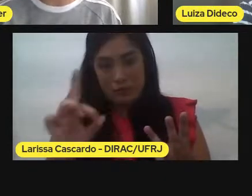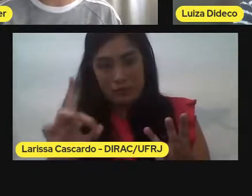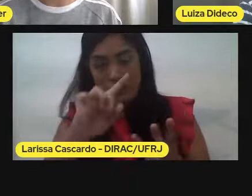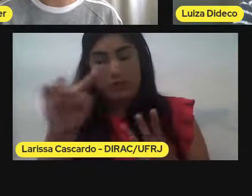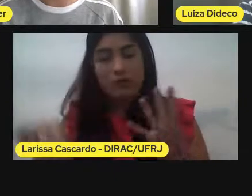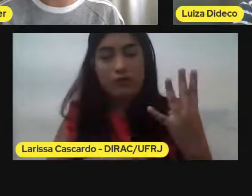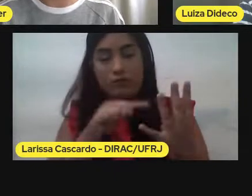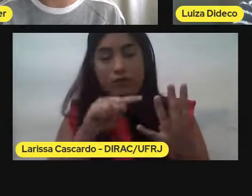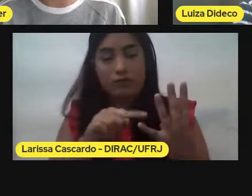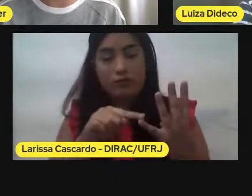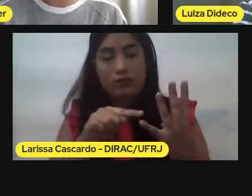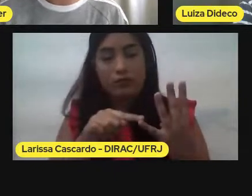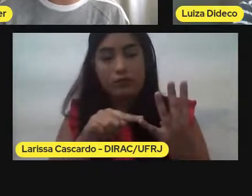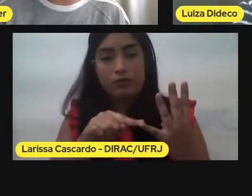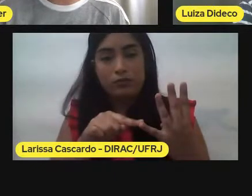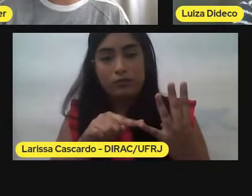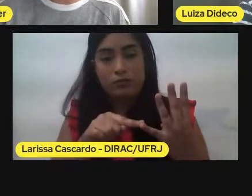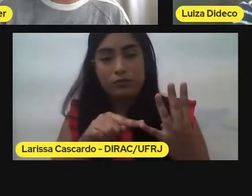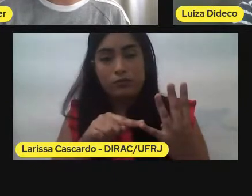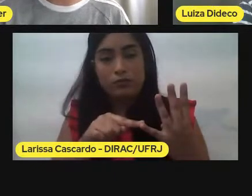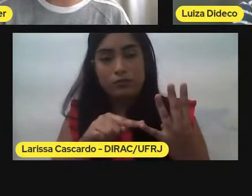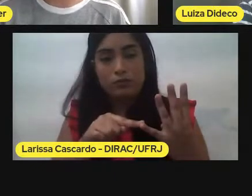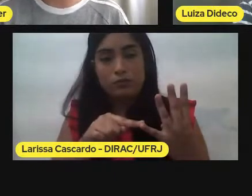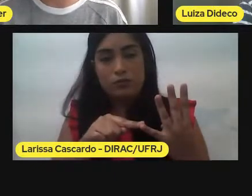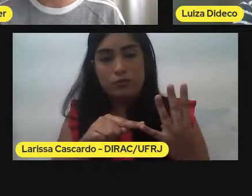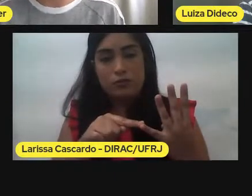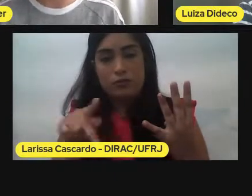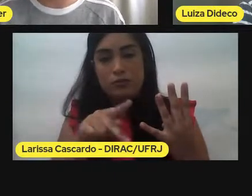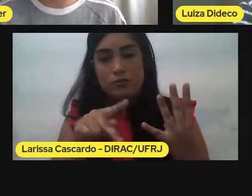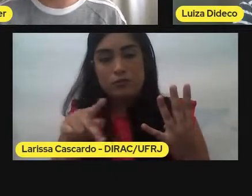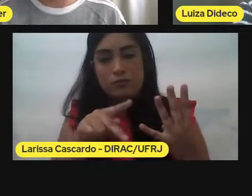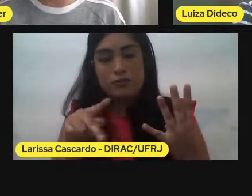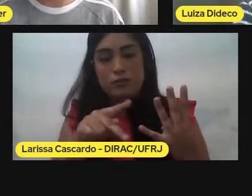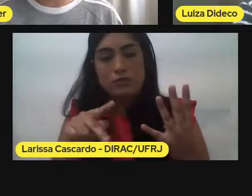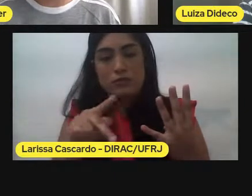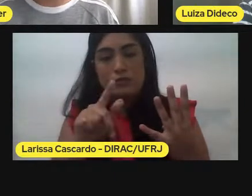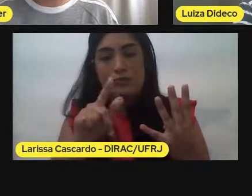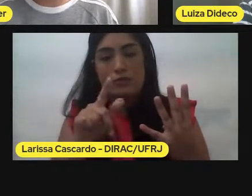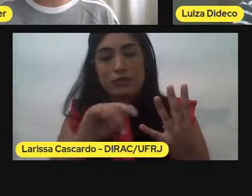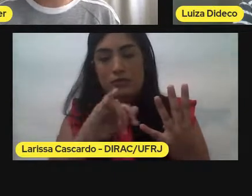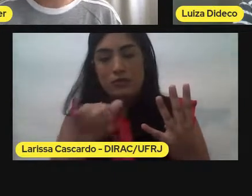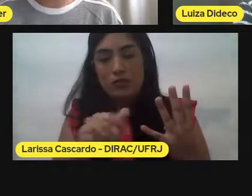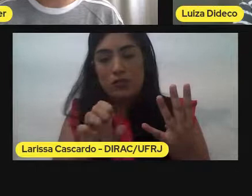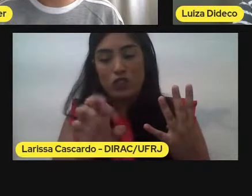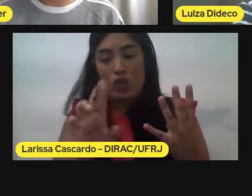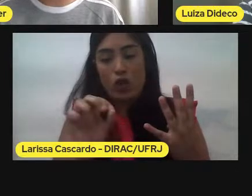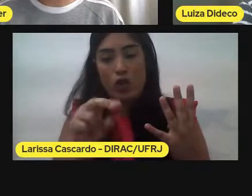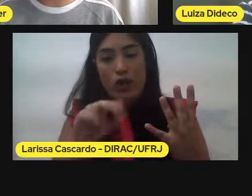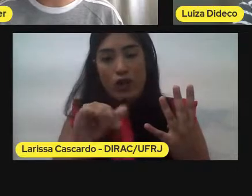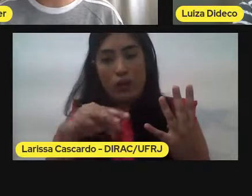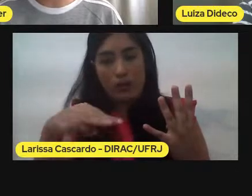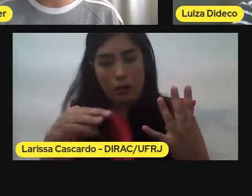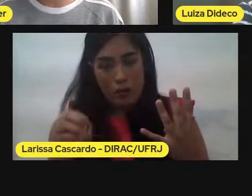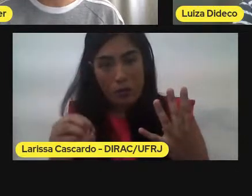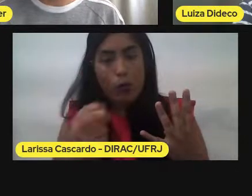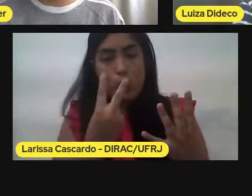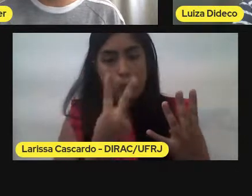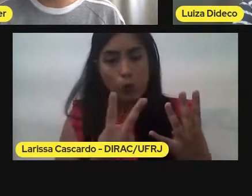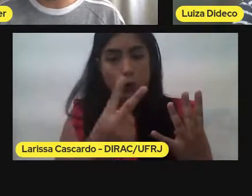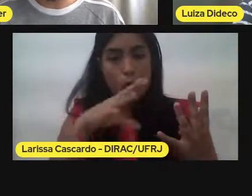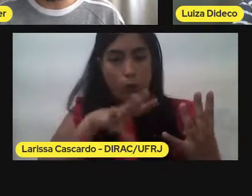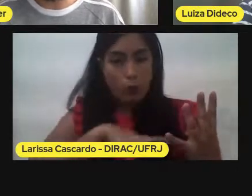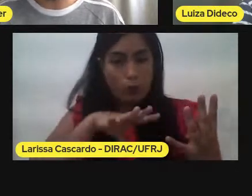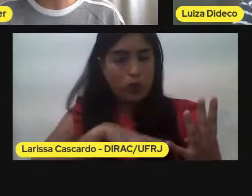quarta edição, compilada pelo professor Jerônimo Pizarro. Dois portugueses, um inglês